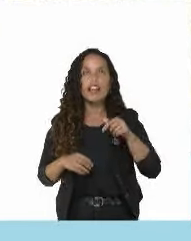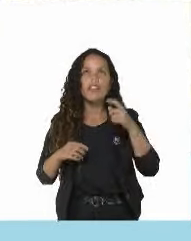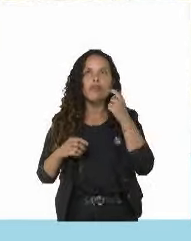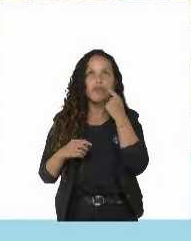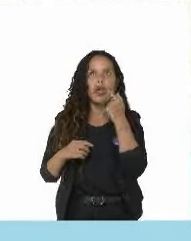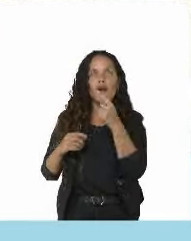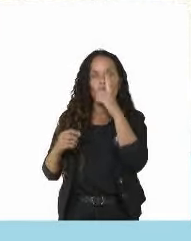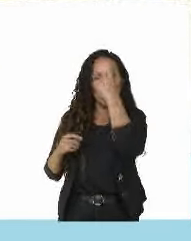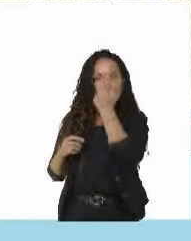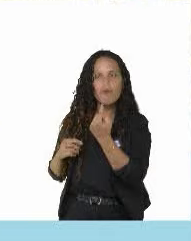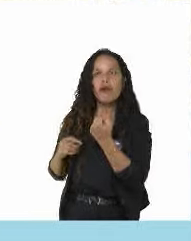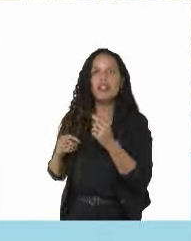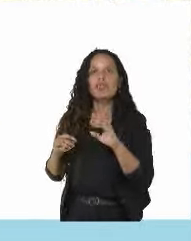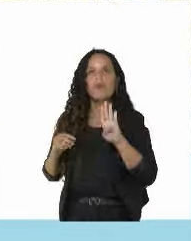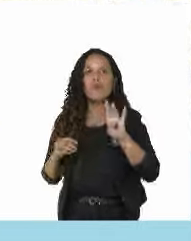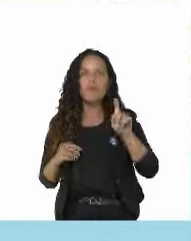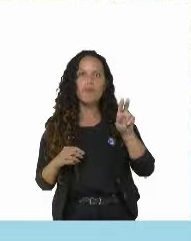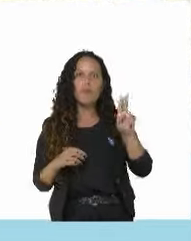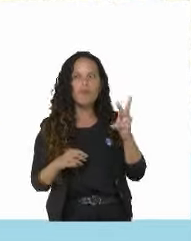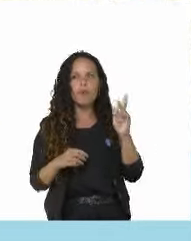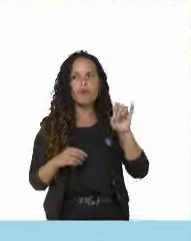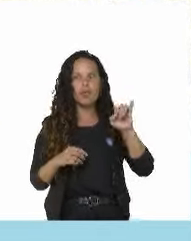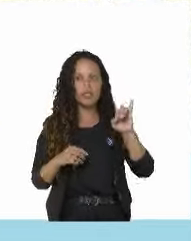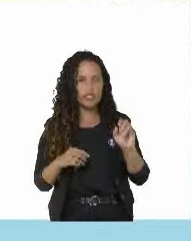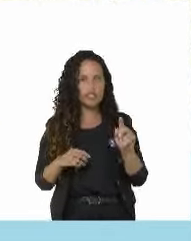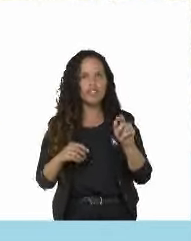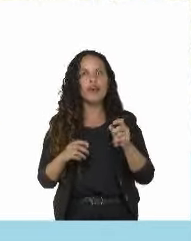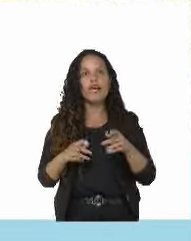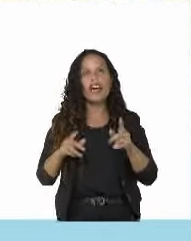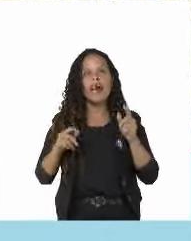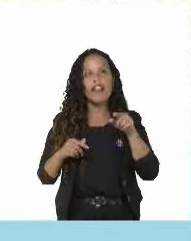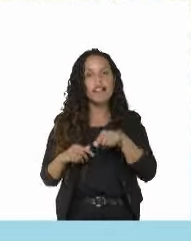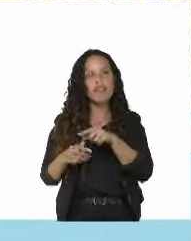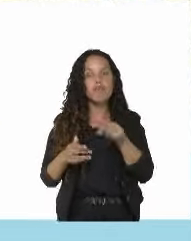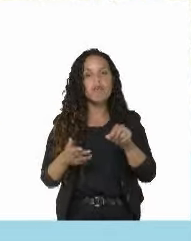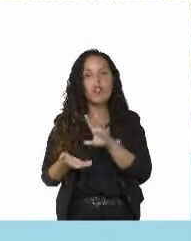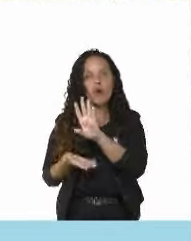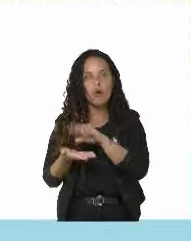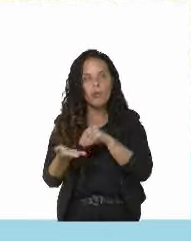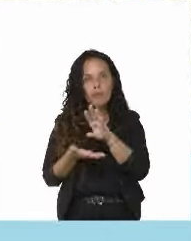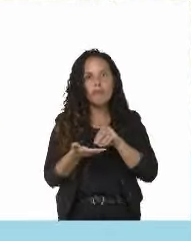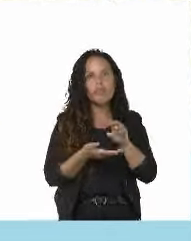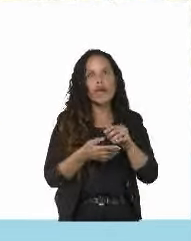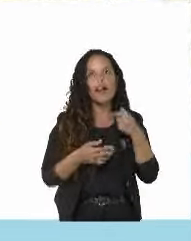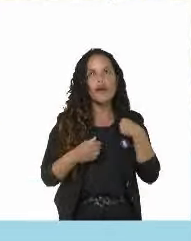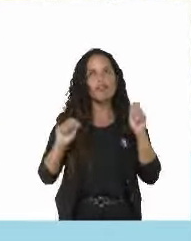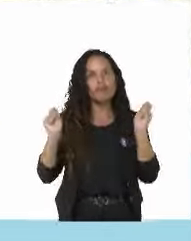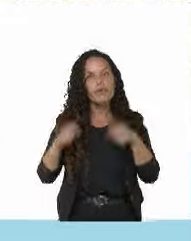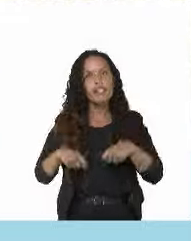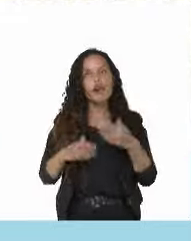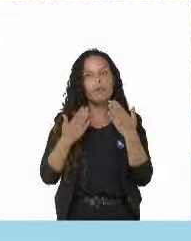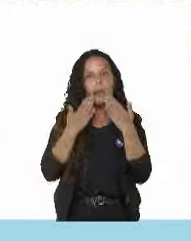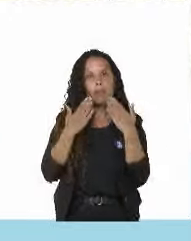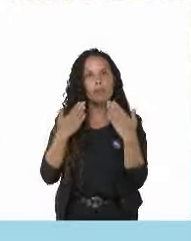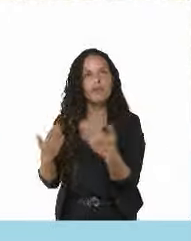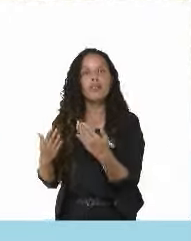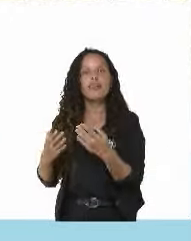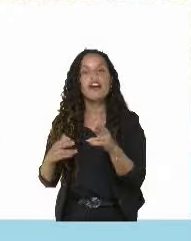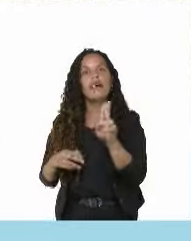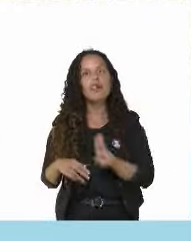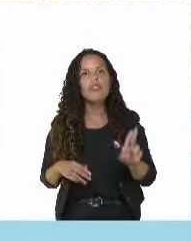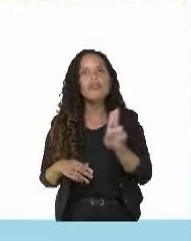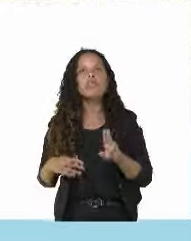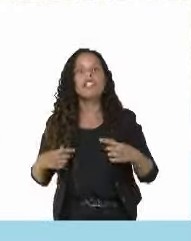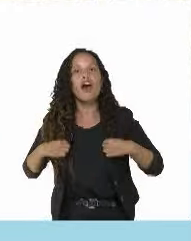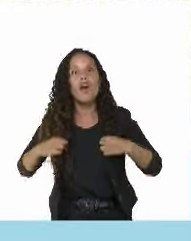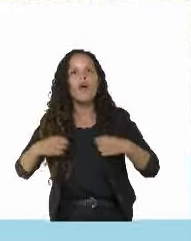imagens para os brushes, né? Então eu uso essas imagens fontes para os brushes, né? Eu posso criar isso, posso passar isso para os brushes ou então usar na própria